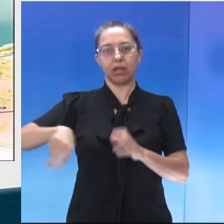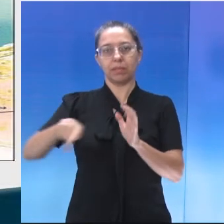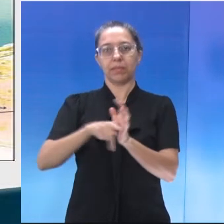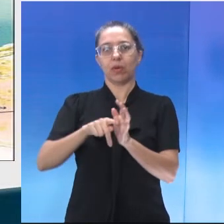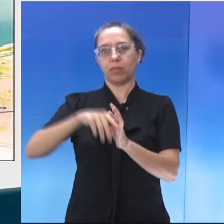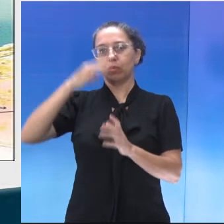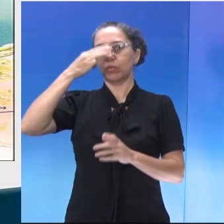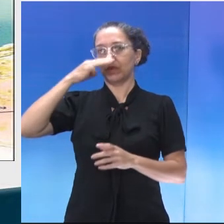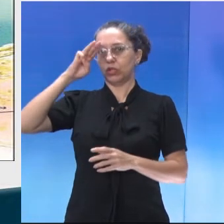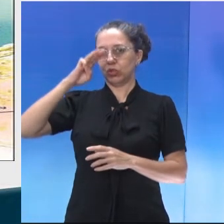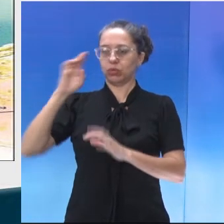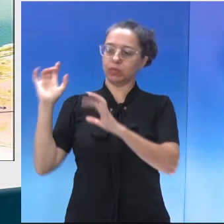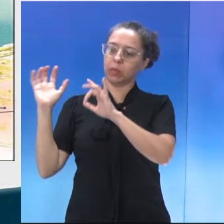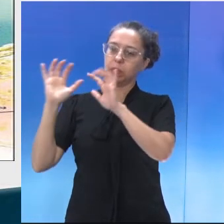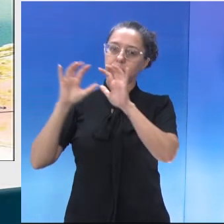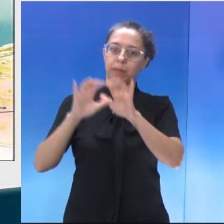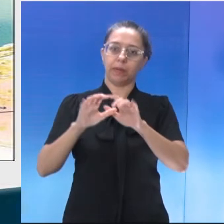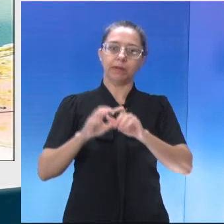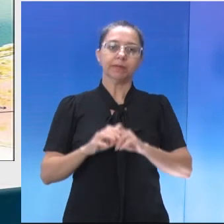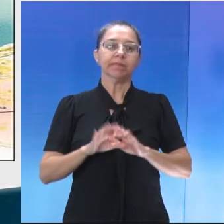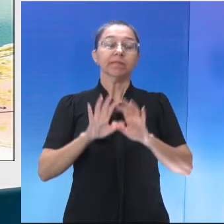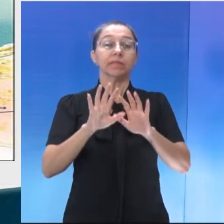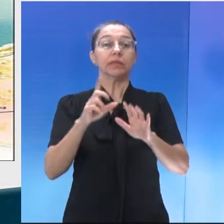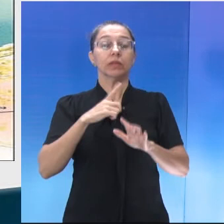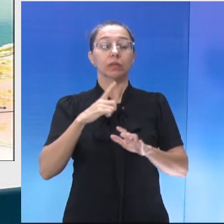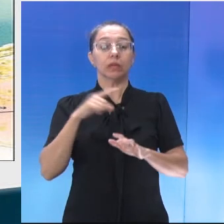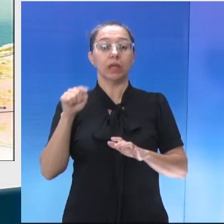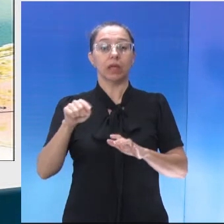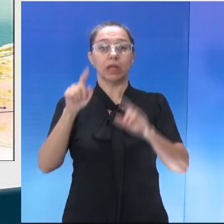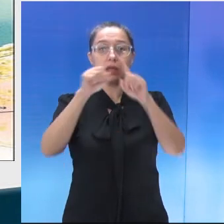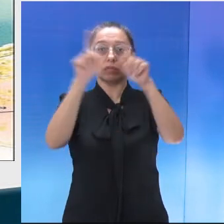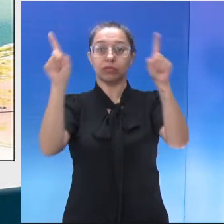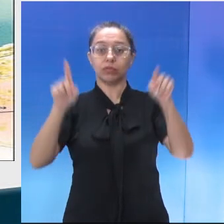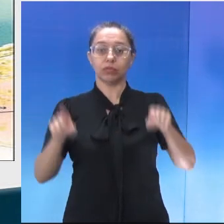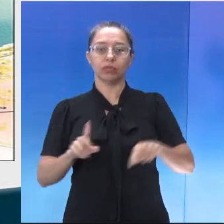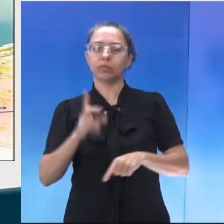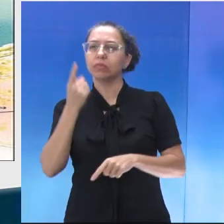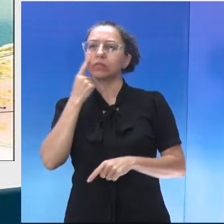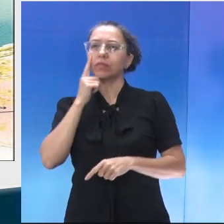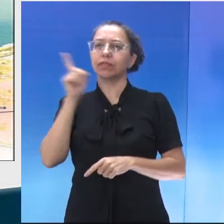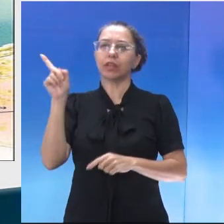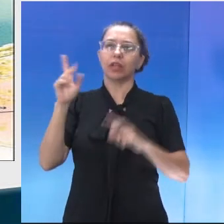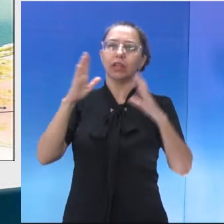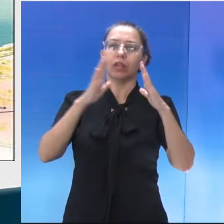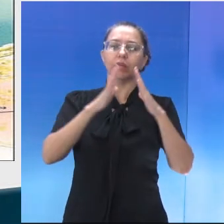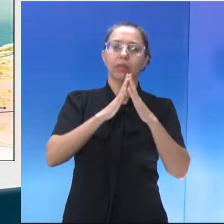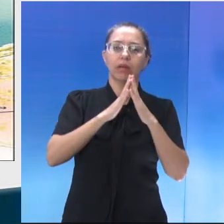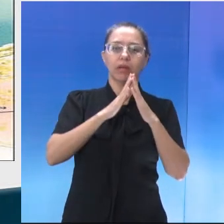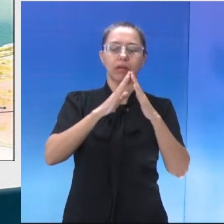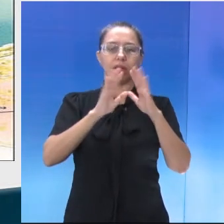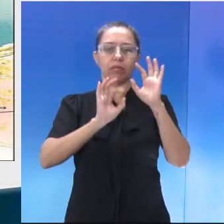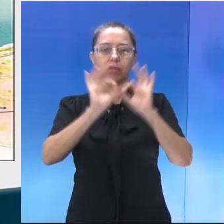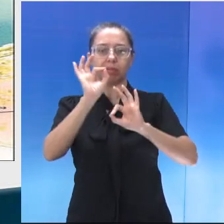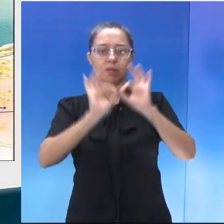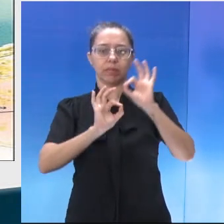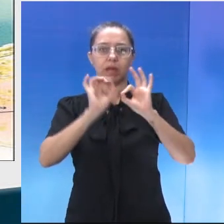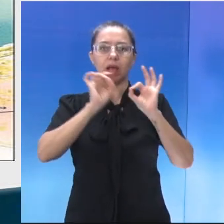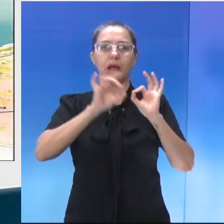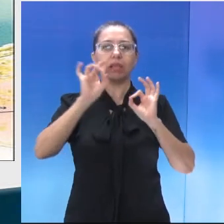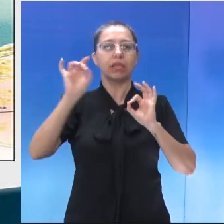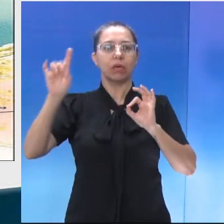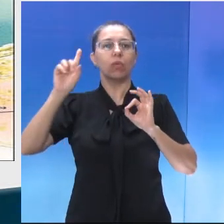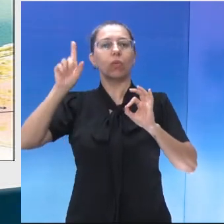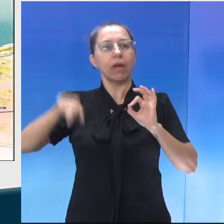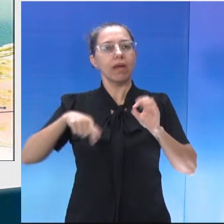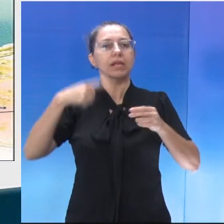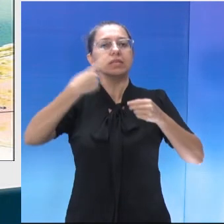vocês podem perceber nesse mapa? Gente, olha esses templos. Cada templo desse faz parte de uma cidade.